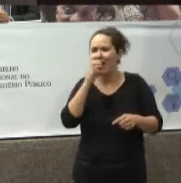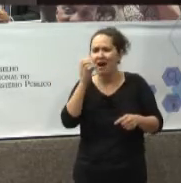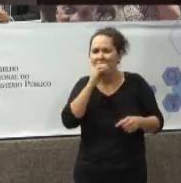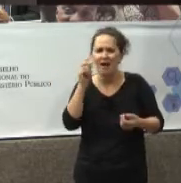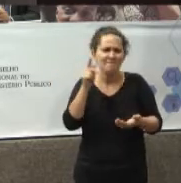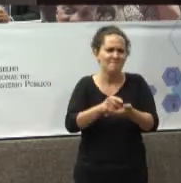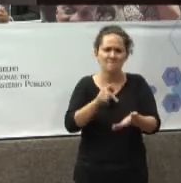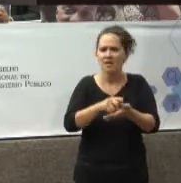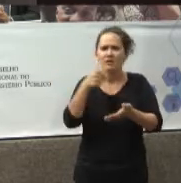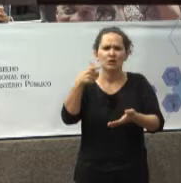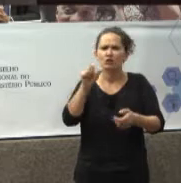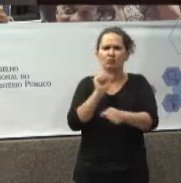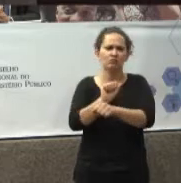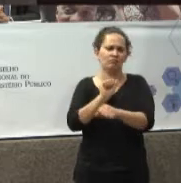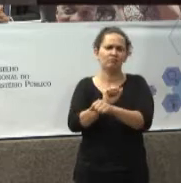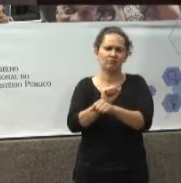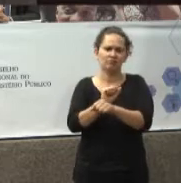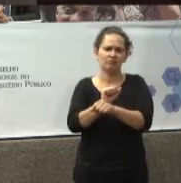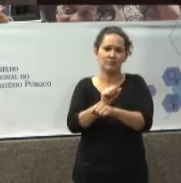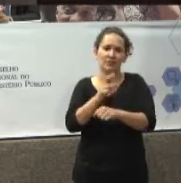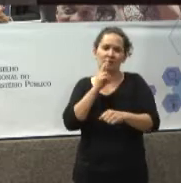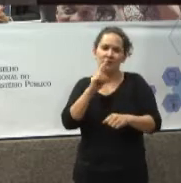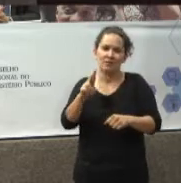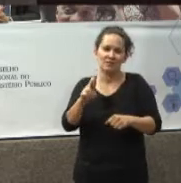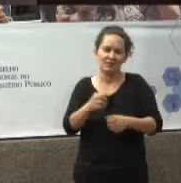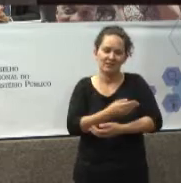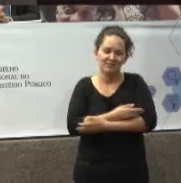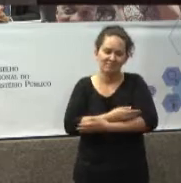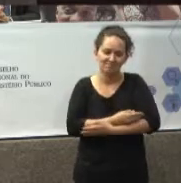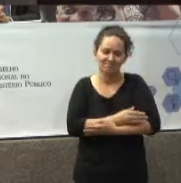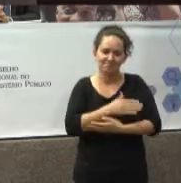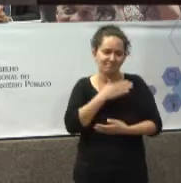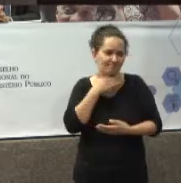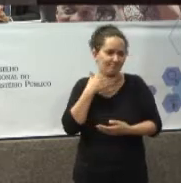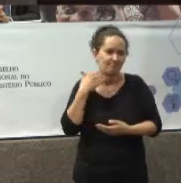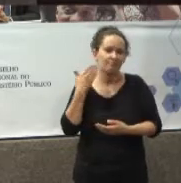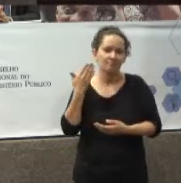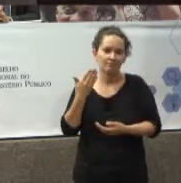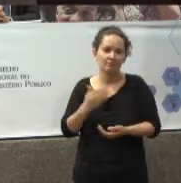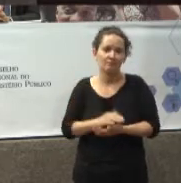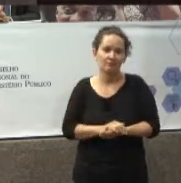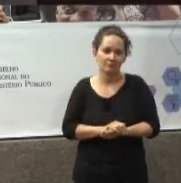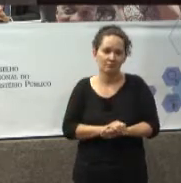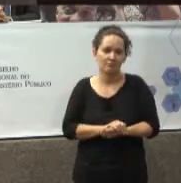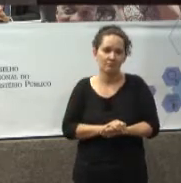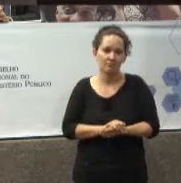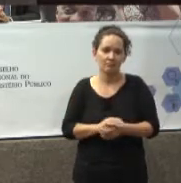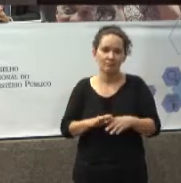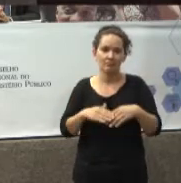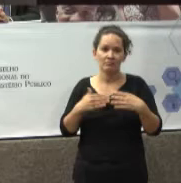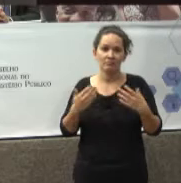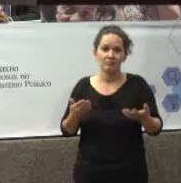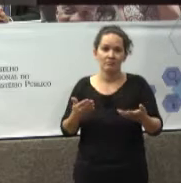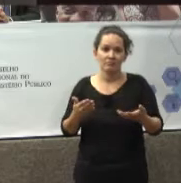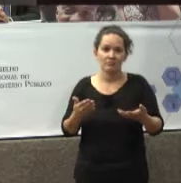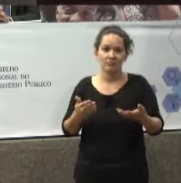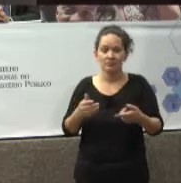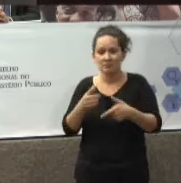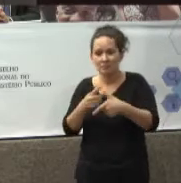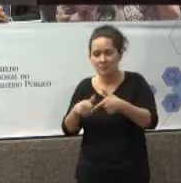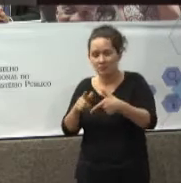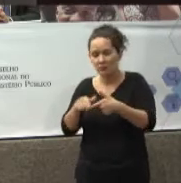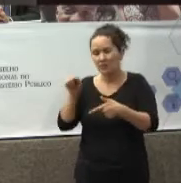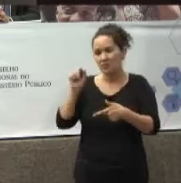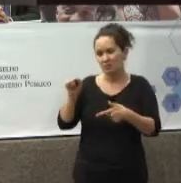tinha ela não tinha tempo de espera resultado a minha bebê morreu né é então situações como